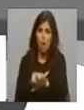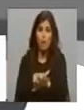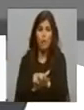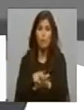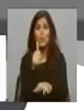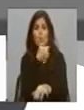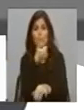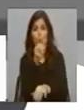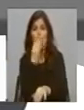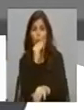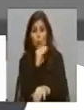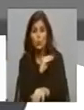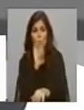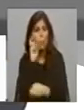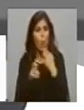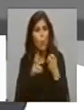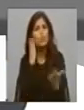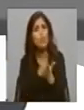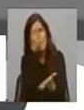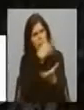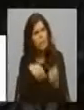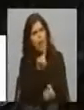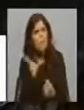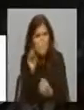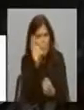que procuram mais do que aprender.